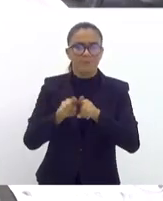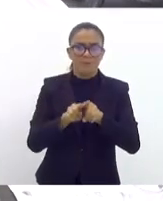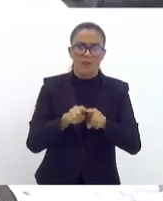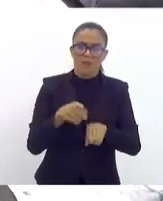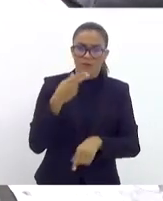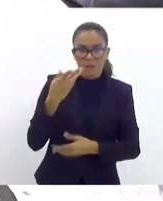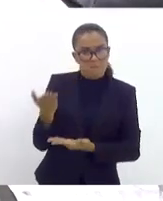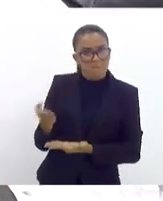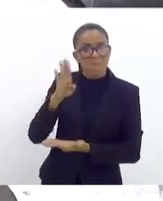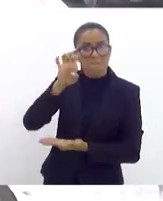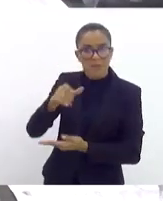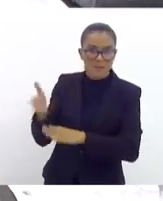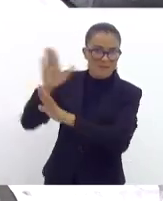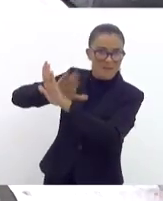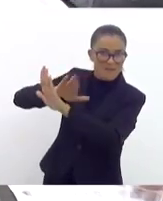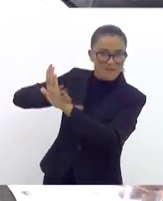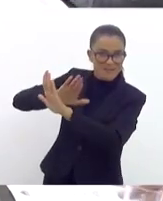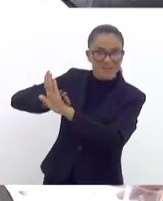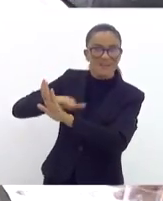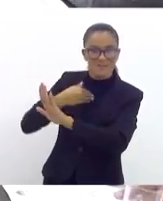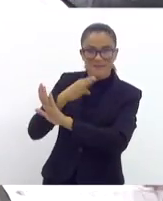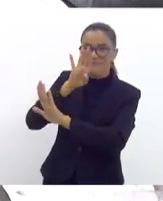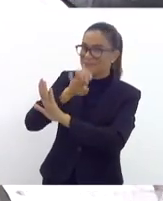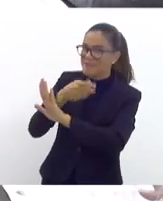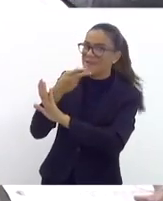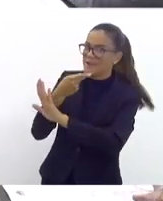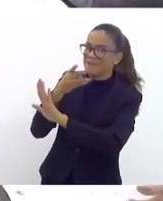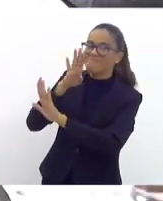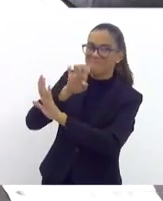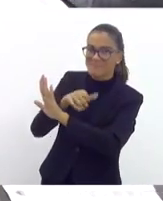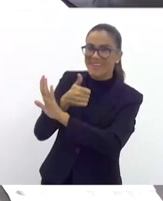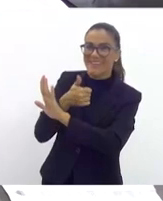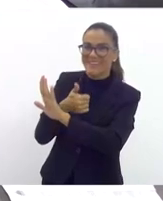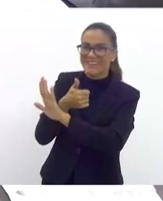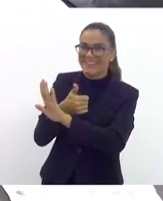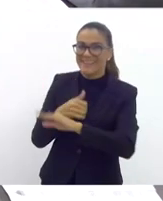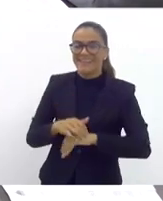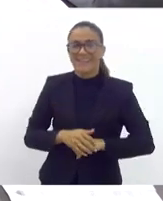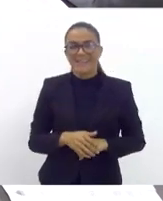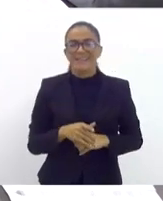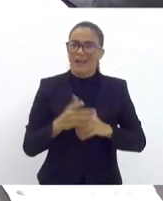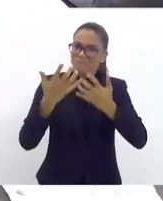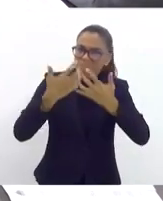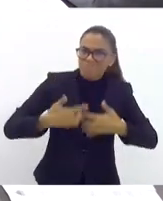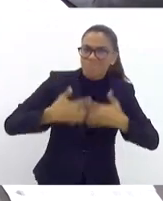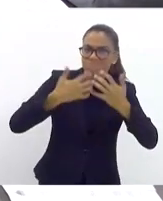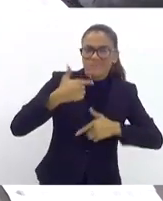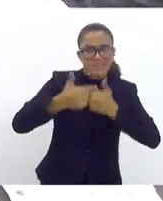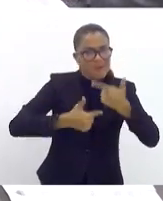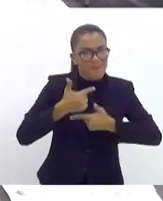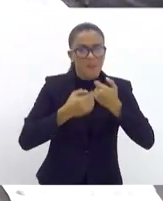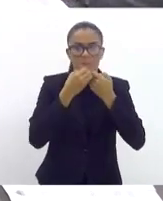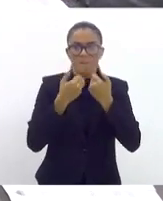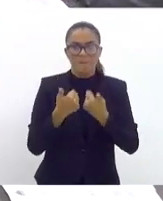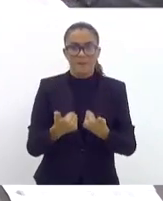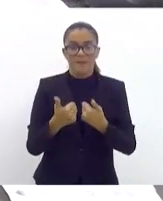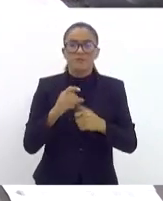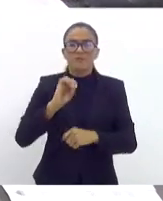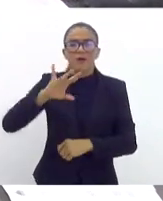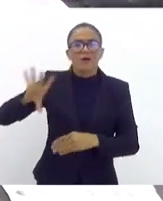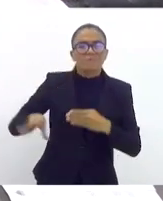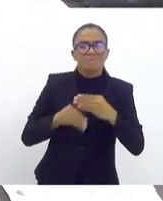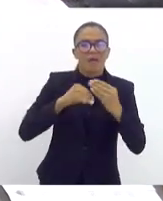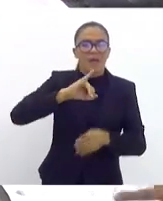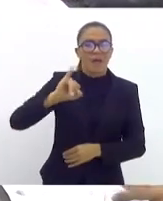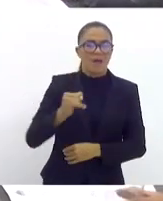bem do presidente pelas costas presidente da ccj aqui tá funcionando muito bem queria só aproveitar